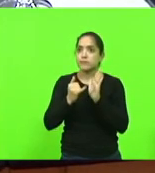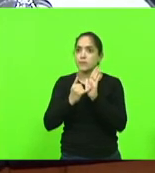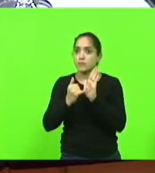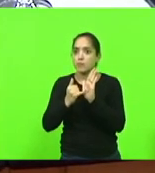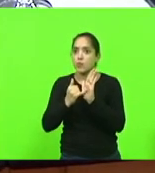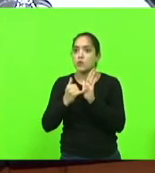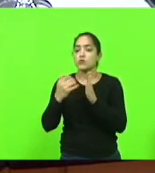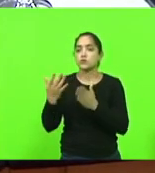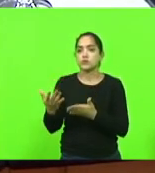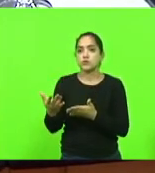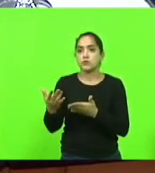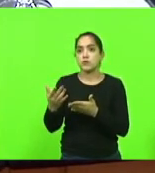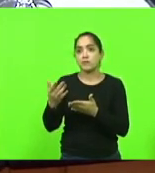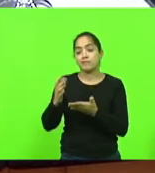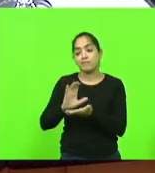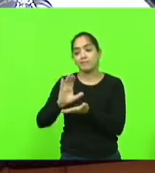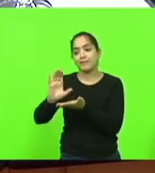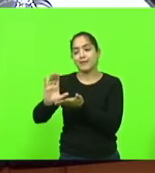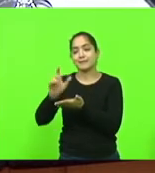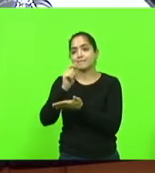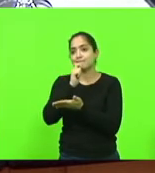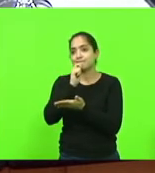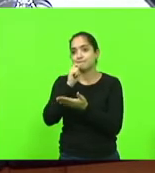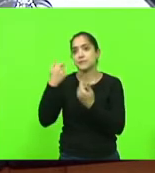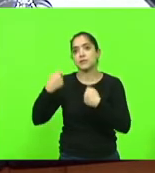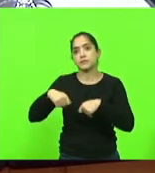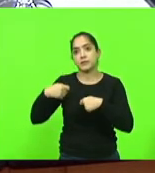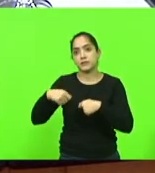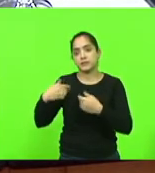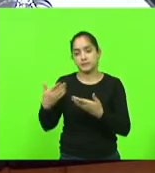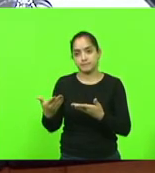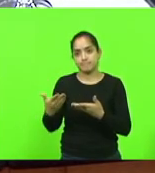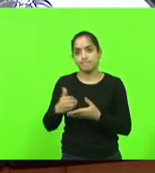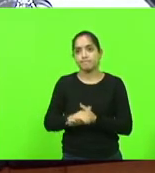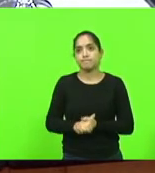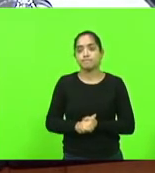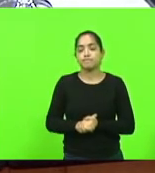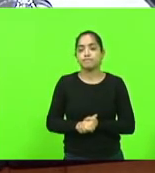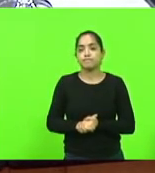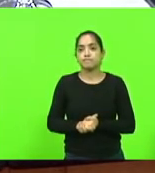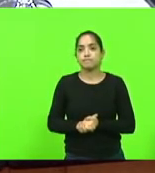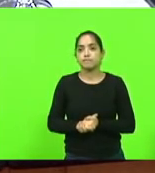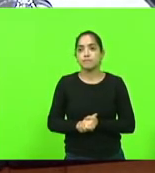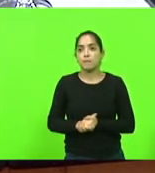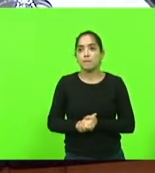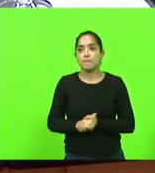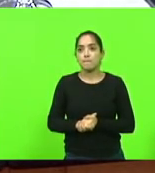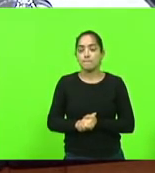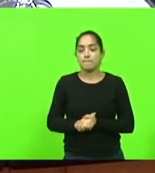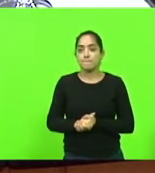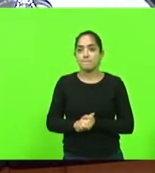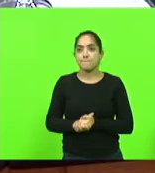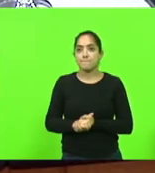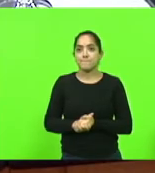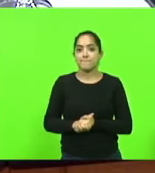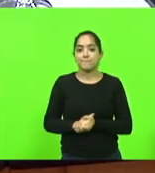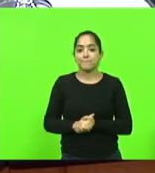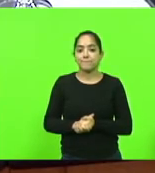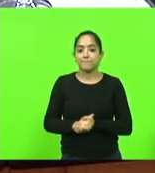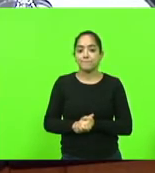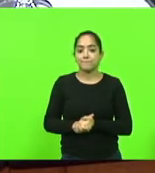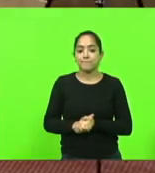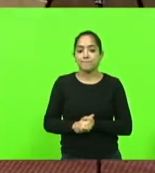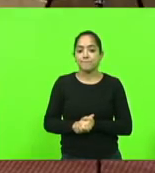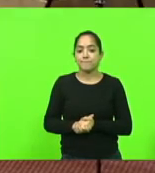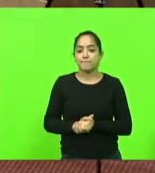faz os investimentos que nós precisamos no nosso Estado. Obrigado, presidente. Presidente. Presidente, também queria me escrever. Sim, com a